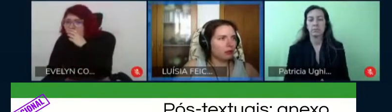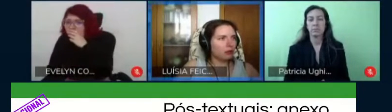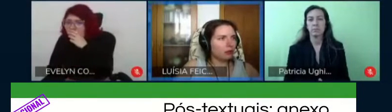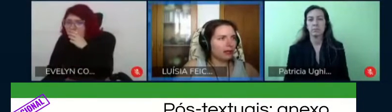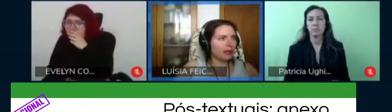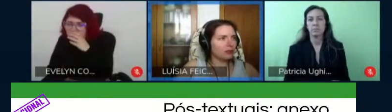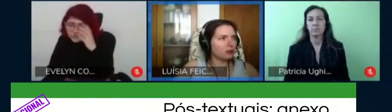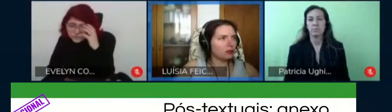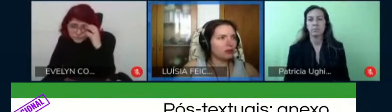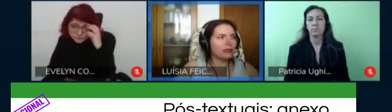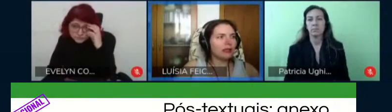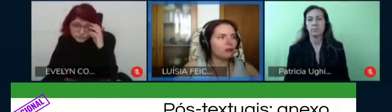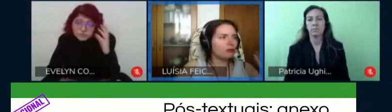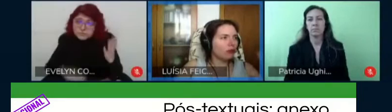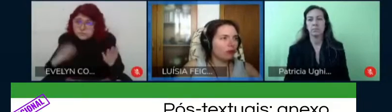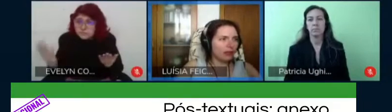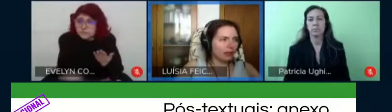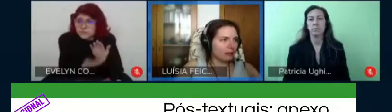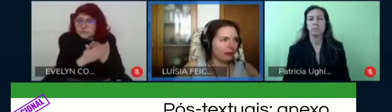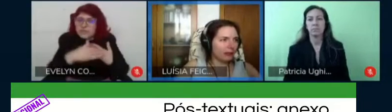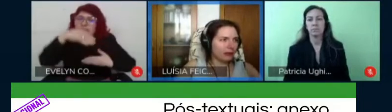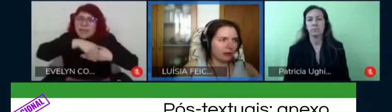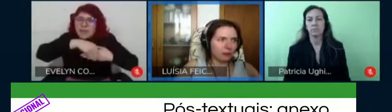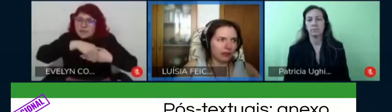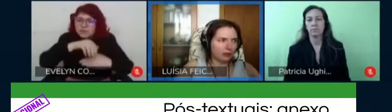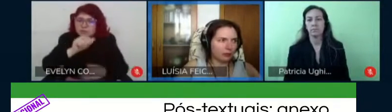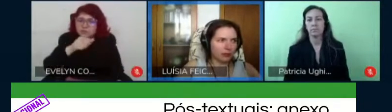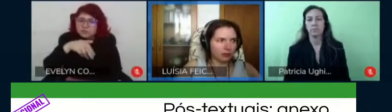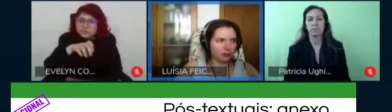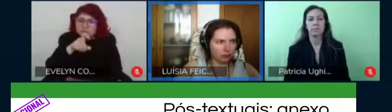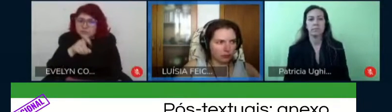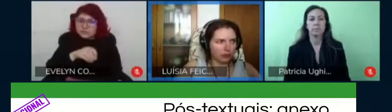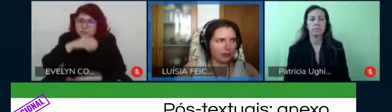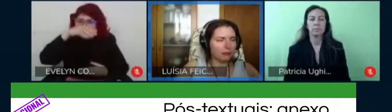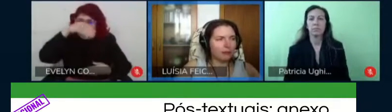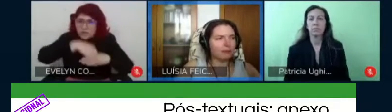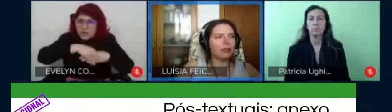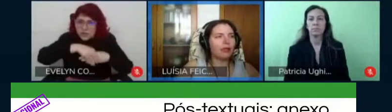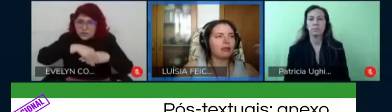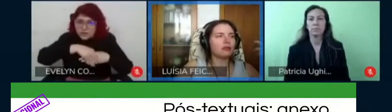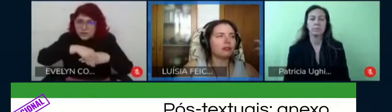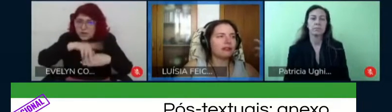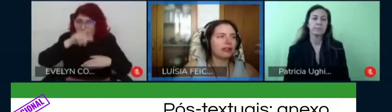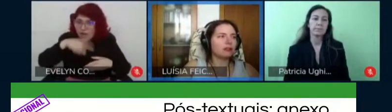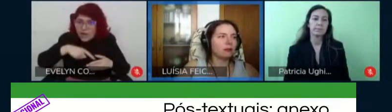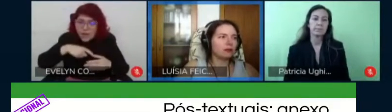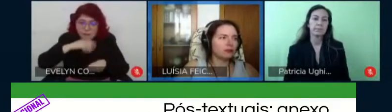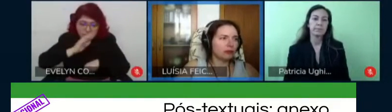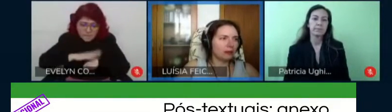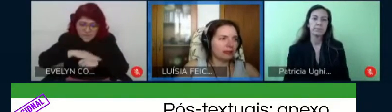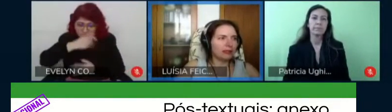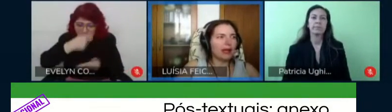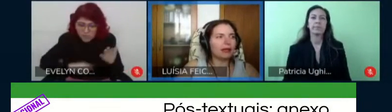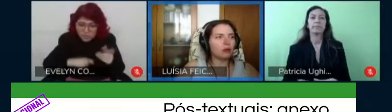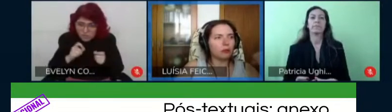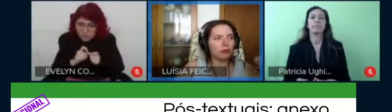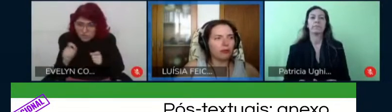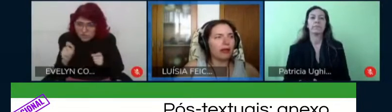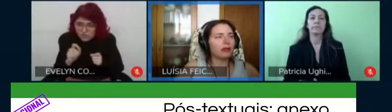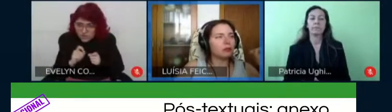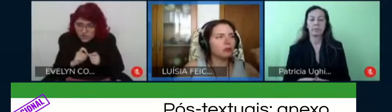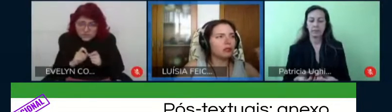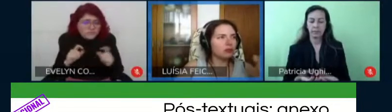E o anexo não foi elaborado pelo autor e ele é utilizado para